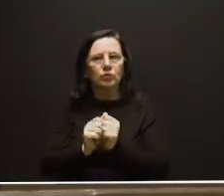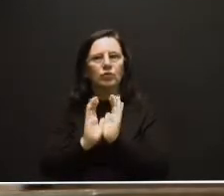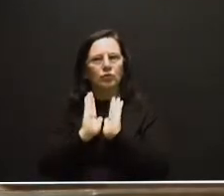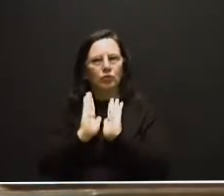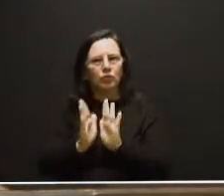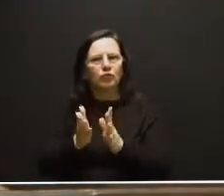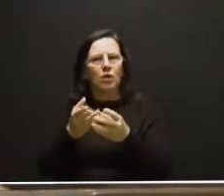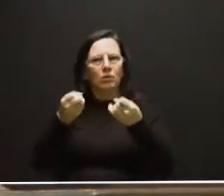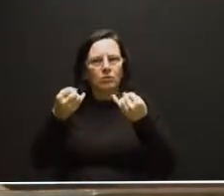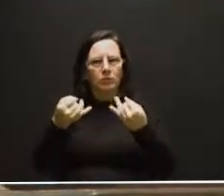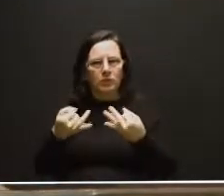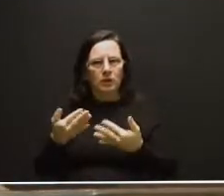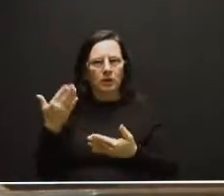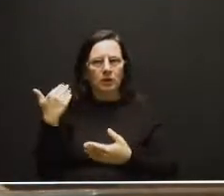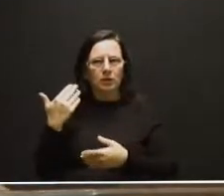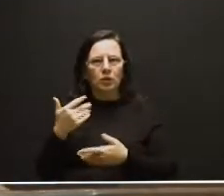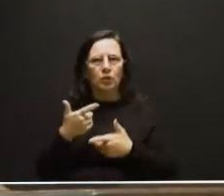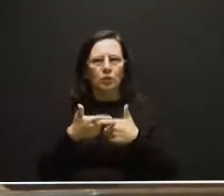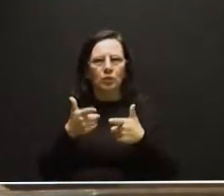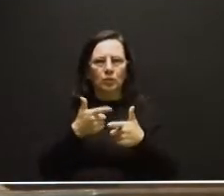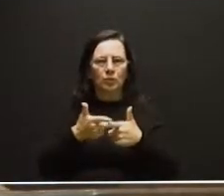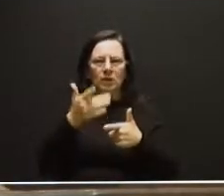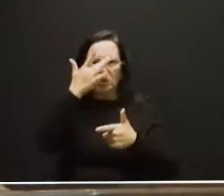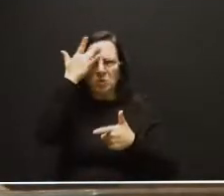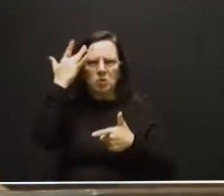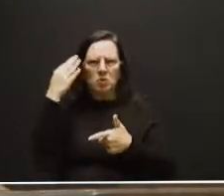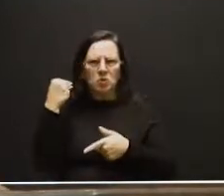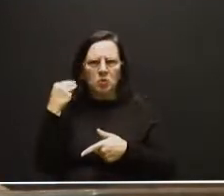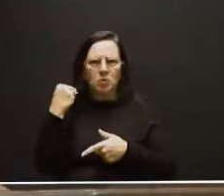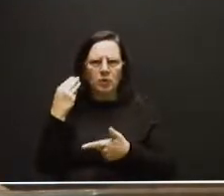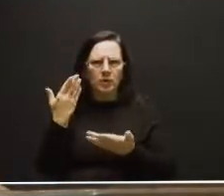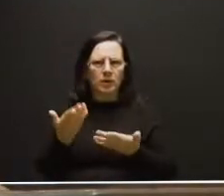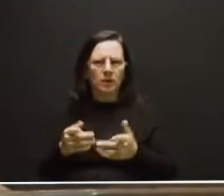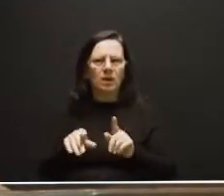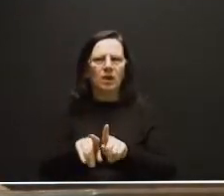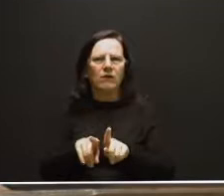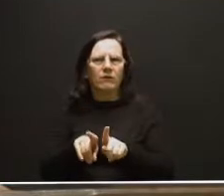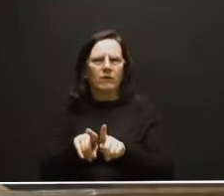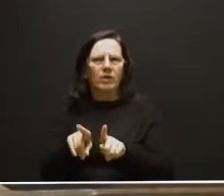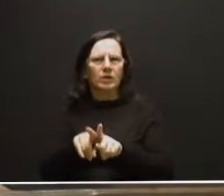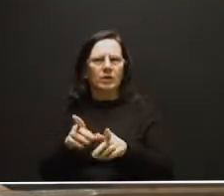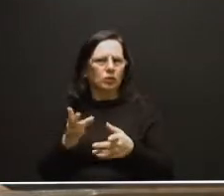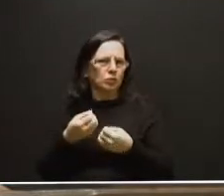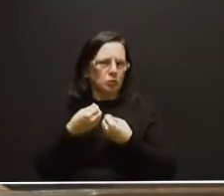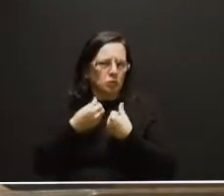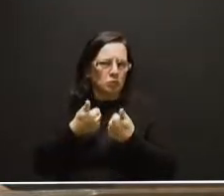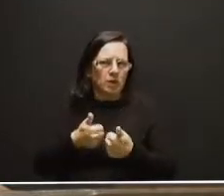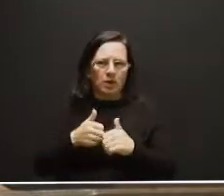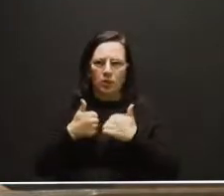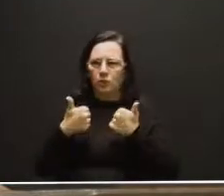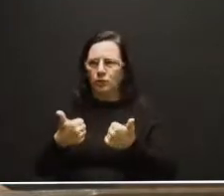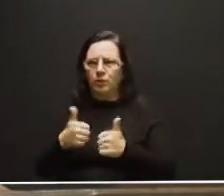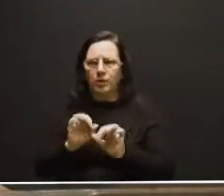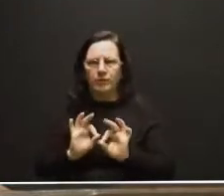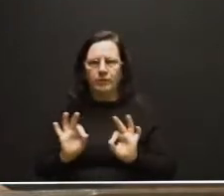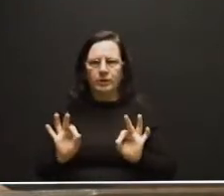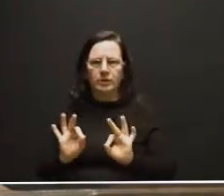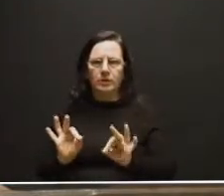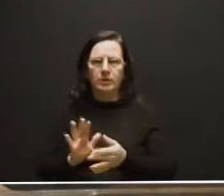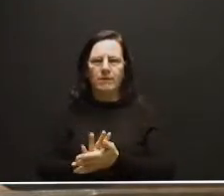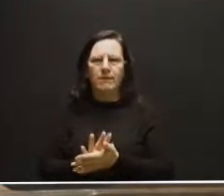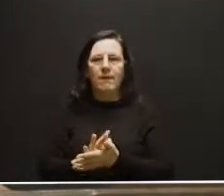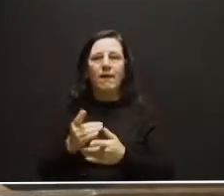um comentário em relação à questão dos bajuladores né o bajulador ele diz que está tudo bem está tudo ótimo mas